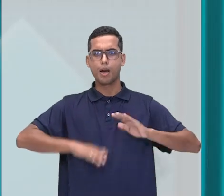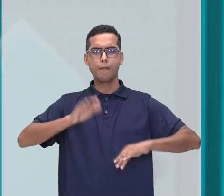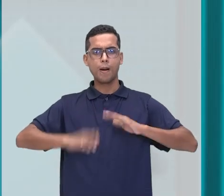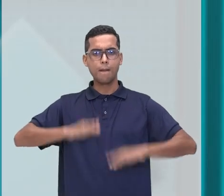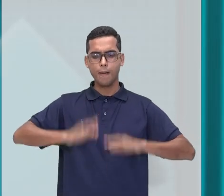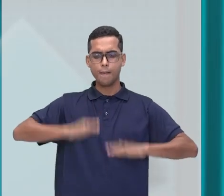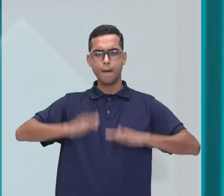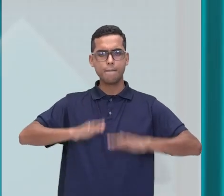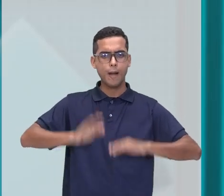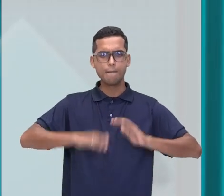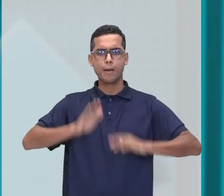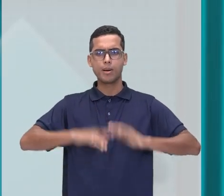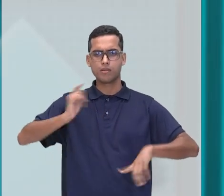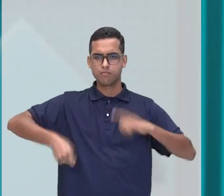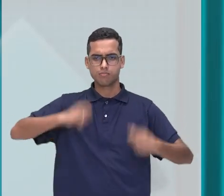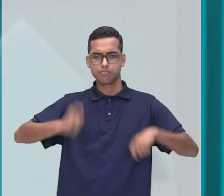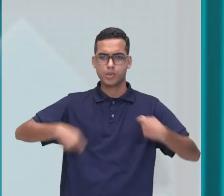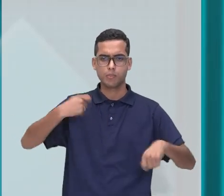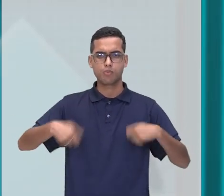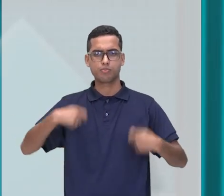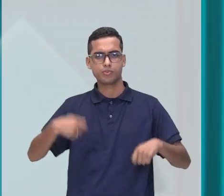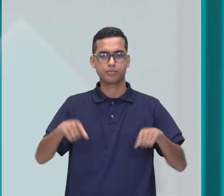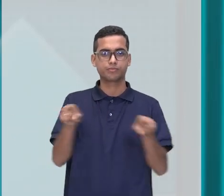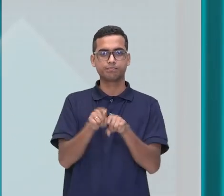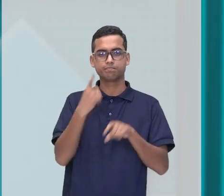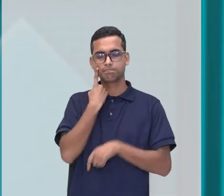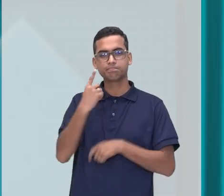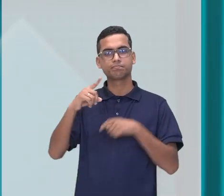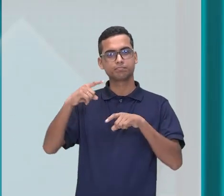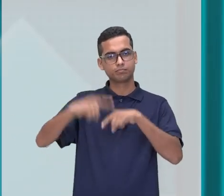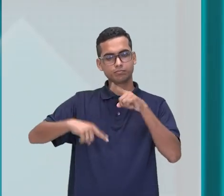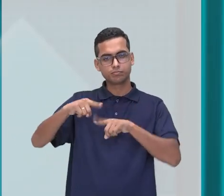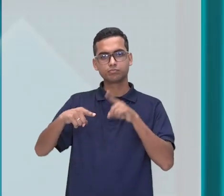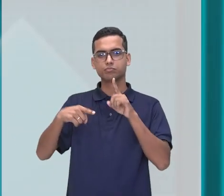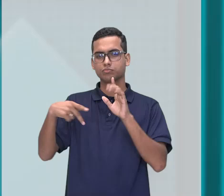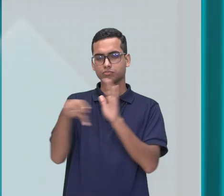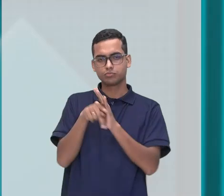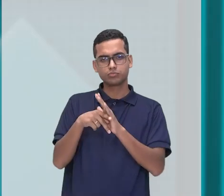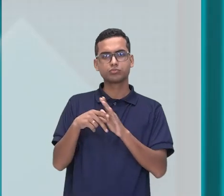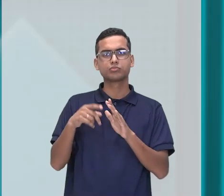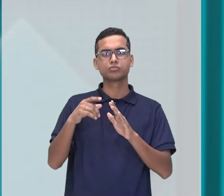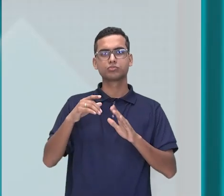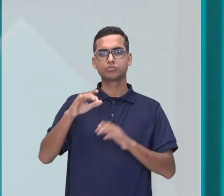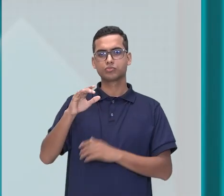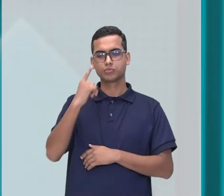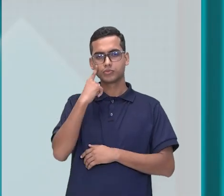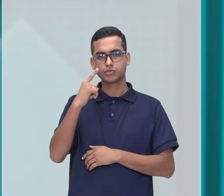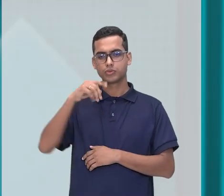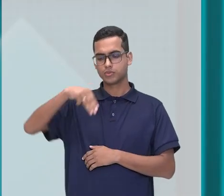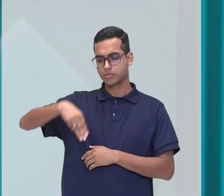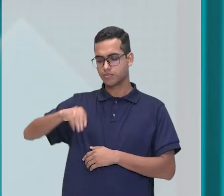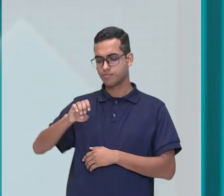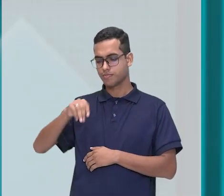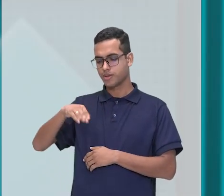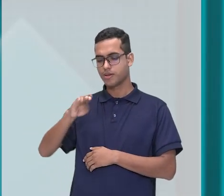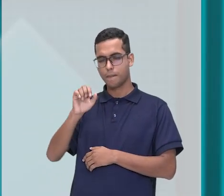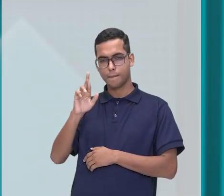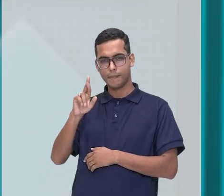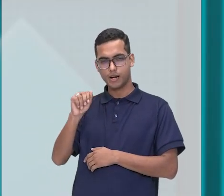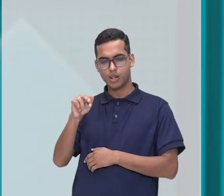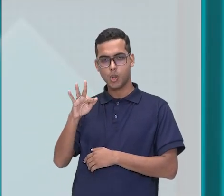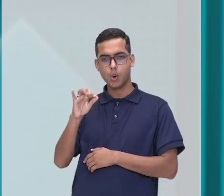Então, membranofone são os instrumentos de percussão, né, que são batidos com as próprias mãos ou através